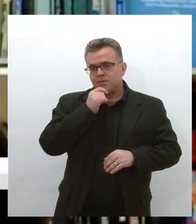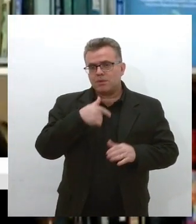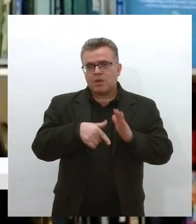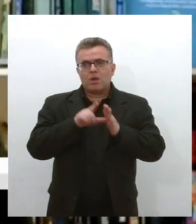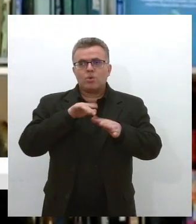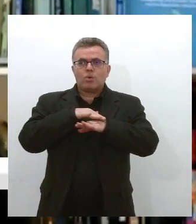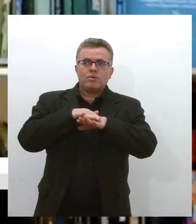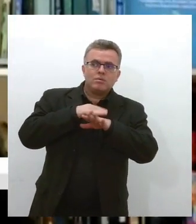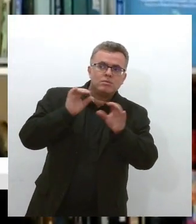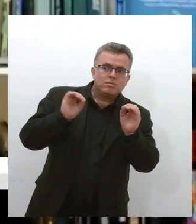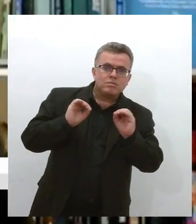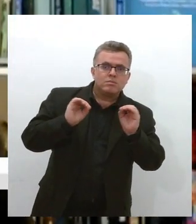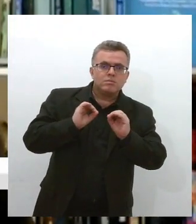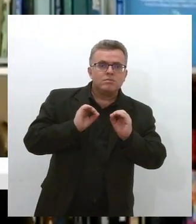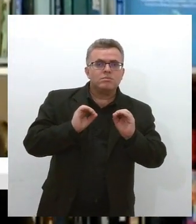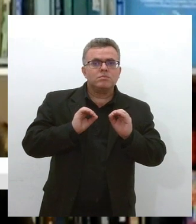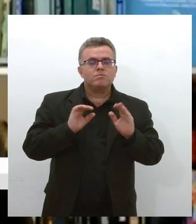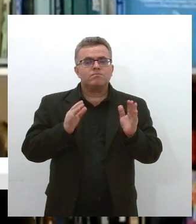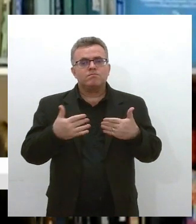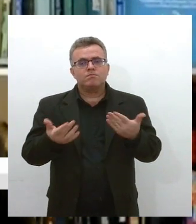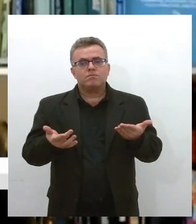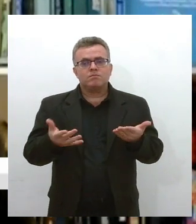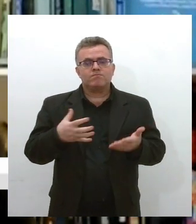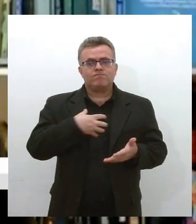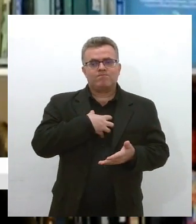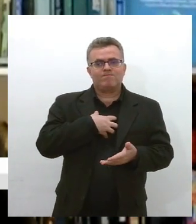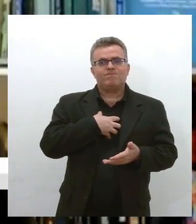me afeta completamente, sabe?